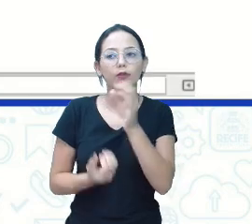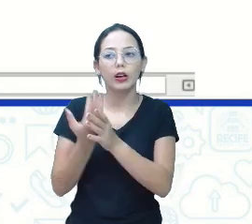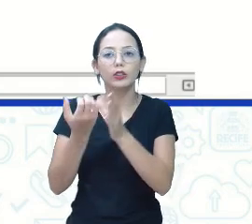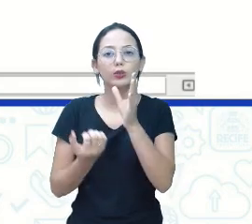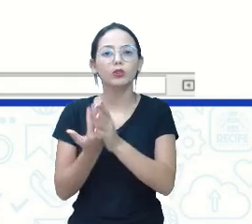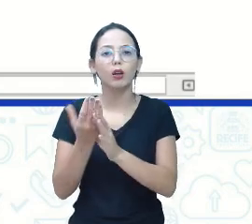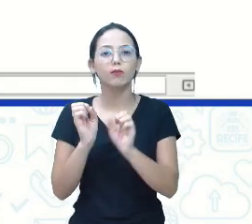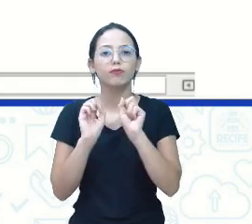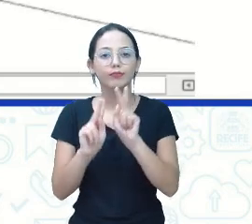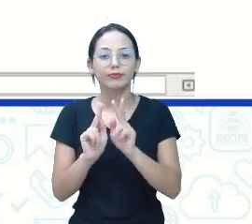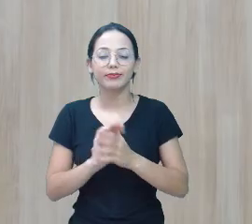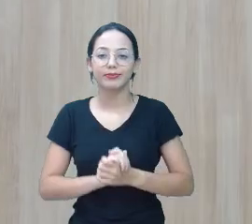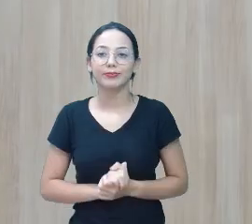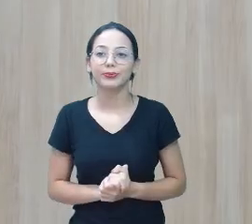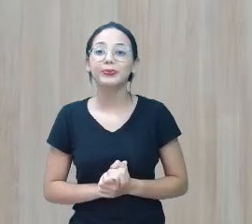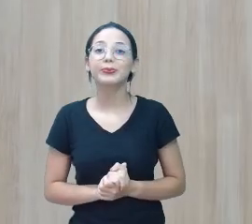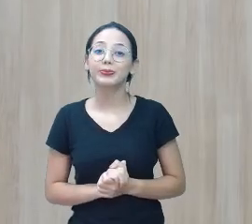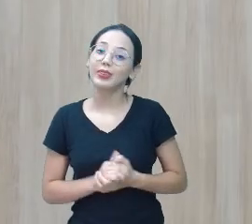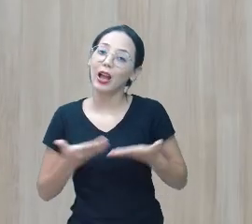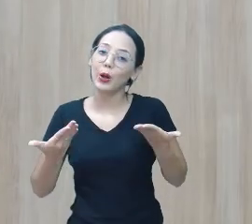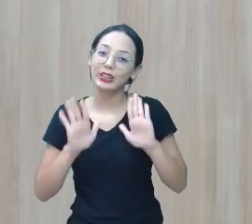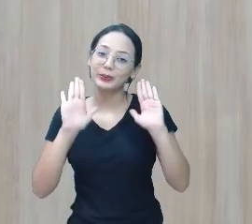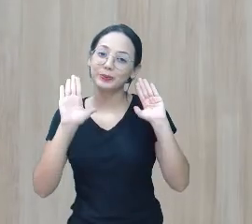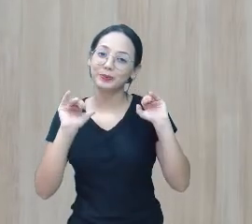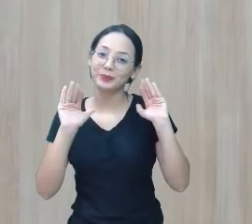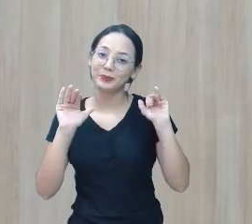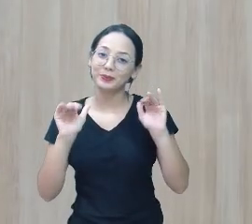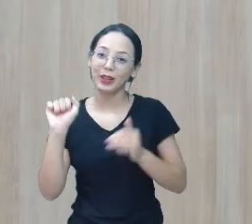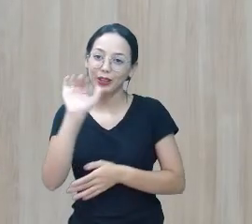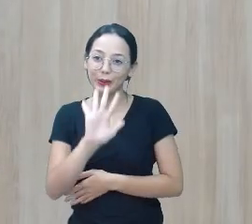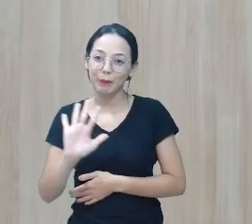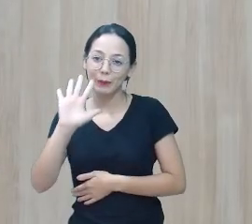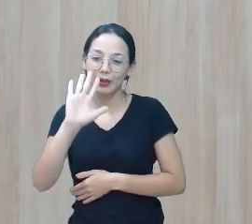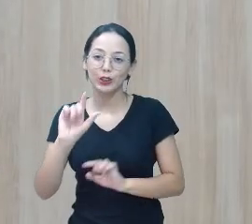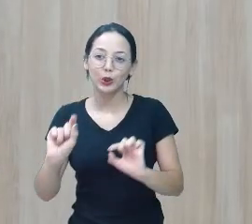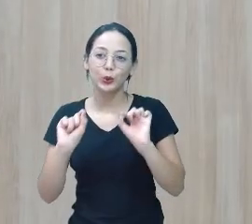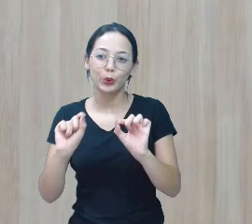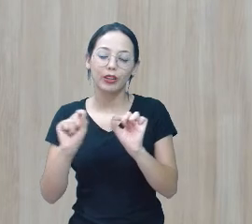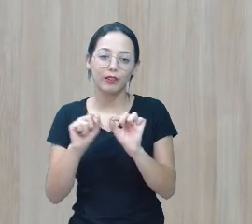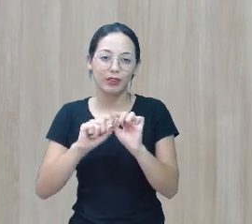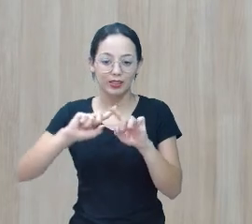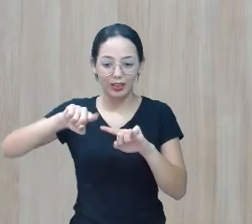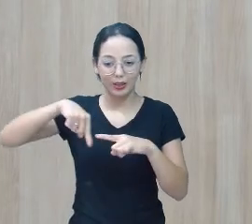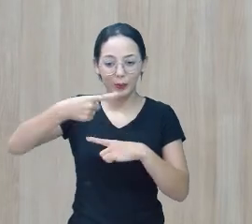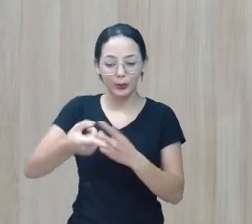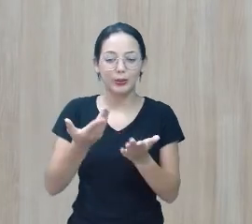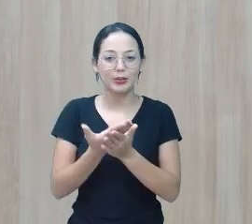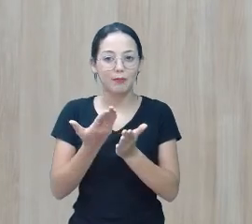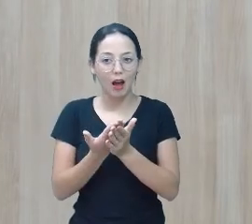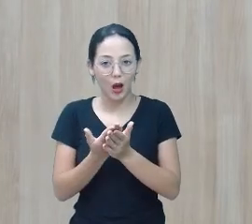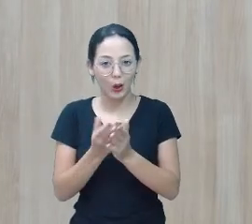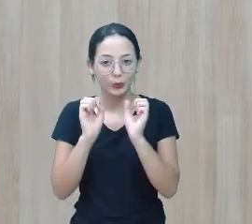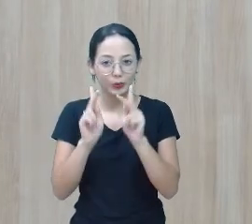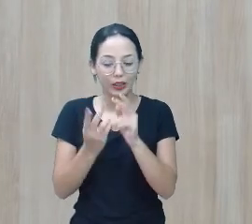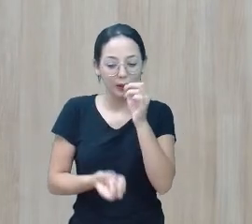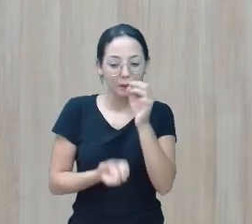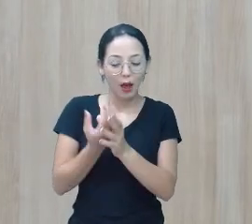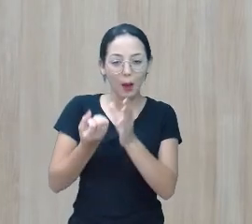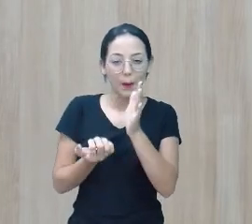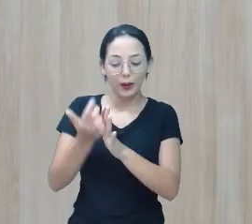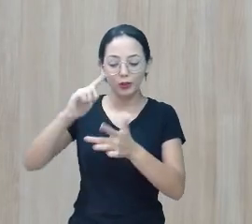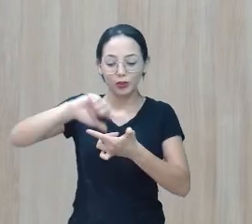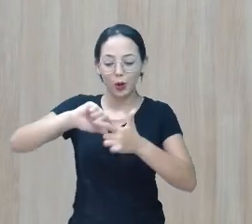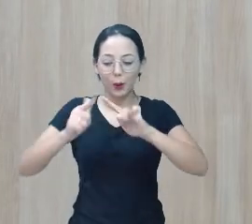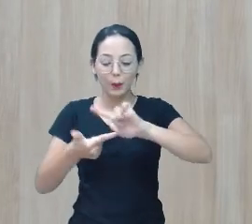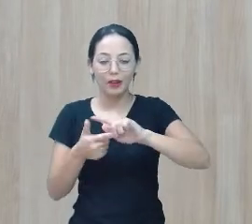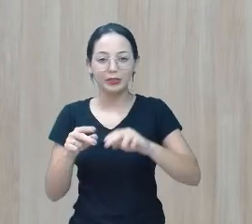construções. Tá certo, pessoal? Então, eu me despeço de vocês com a imagem aí do que a gente vai fazer na próxima aula, as construções geométricas a